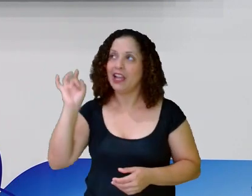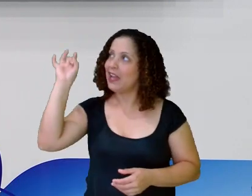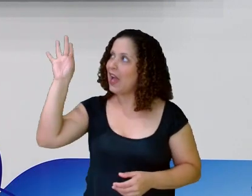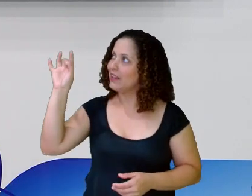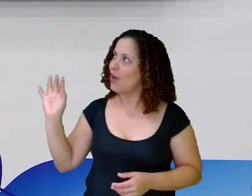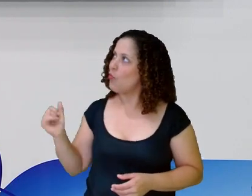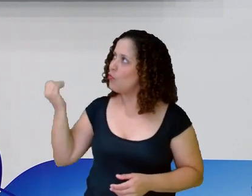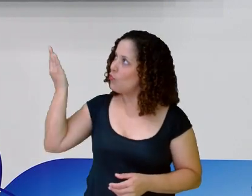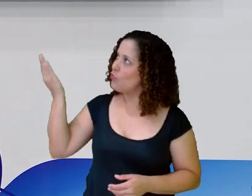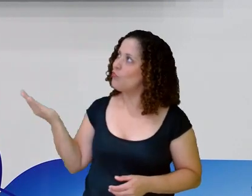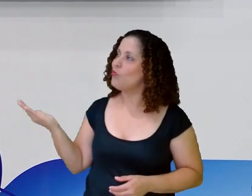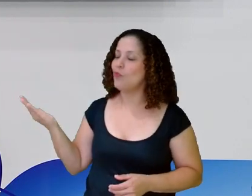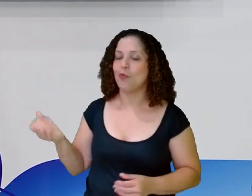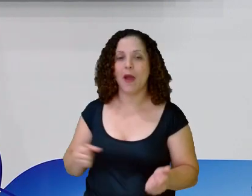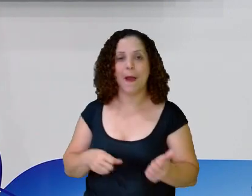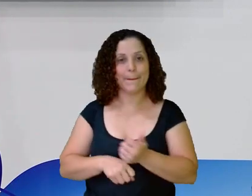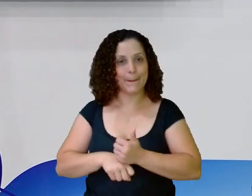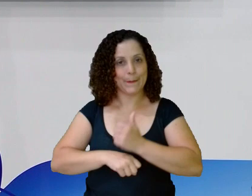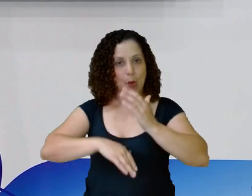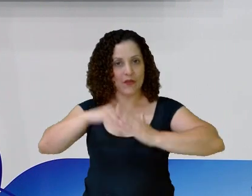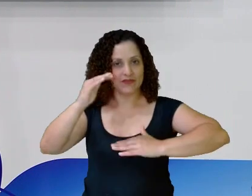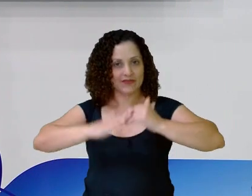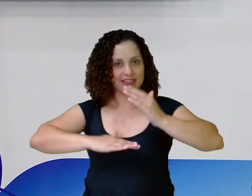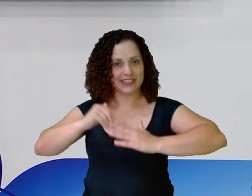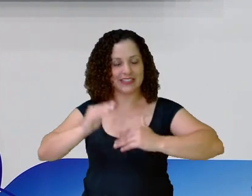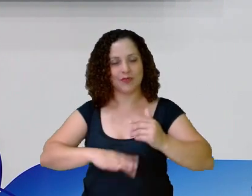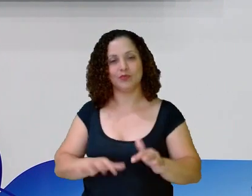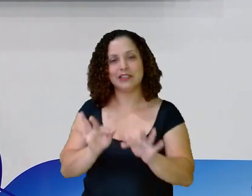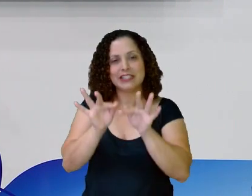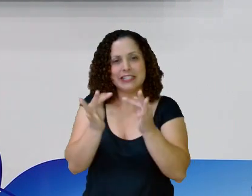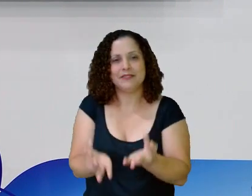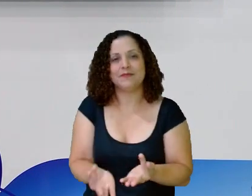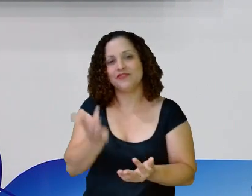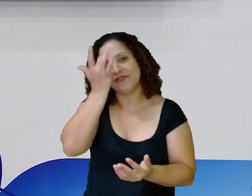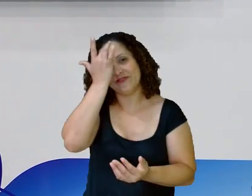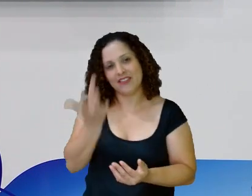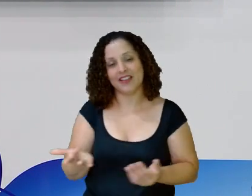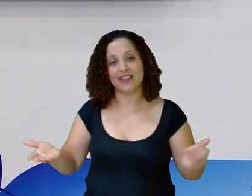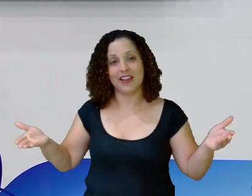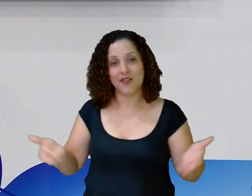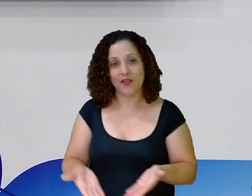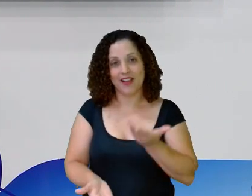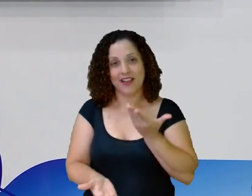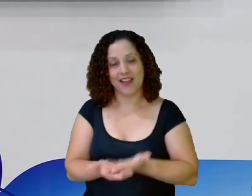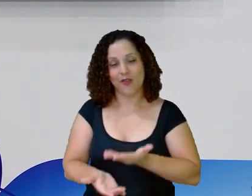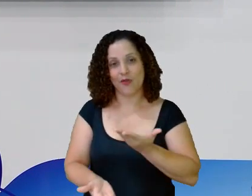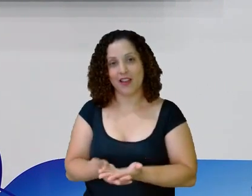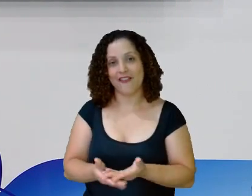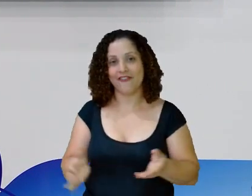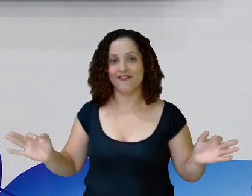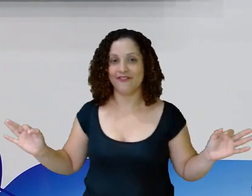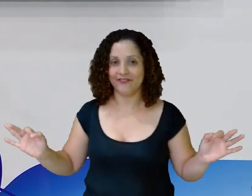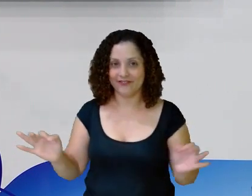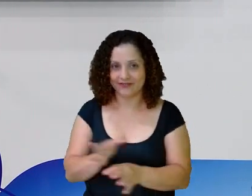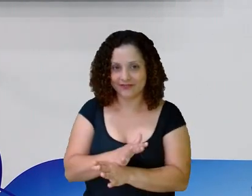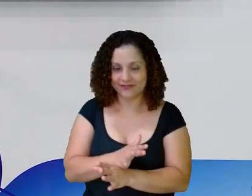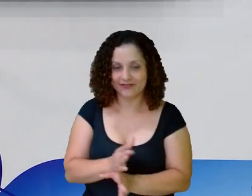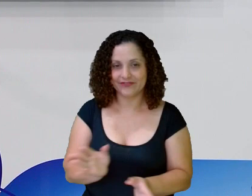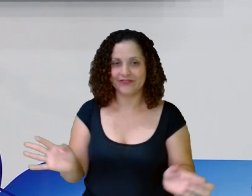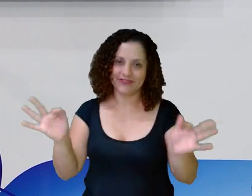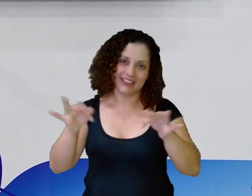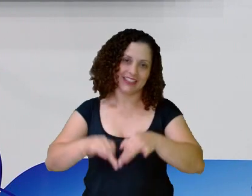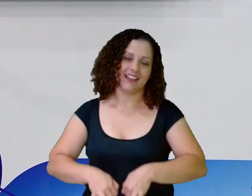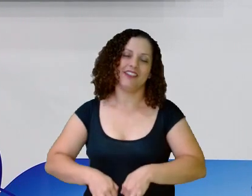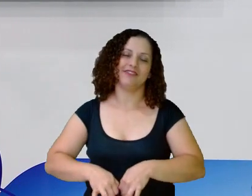um desses daí. Muito simples, muito fácil. Nossa aula, infelizmente, já chegou